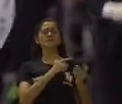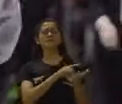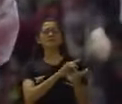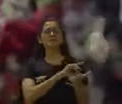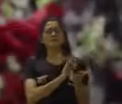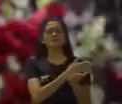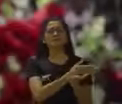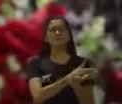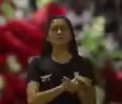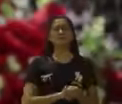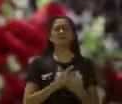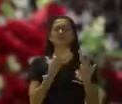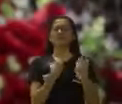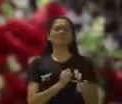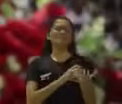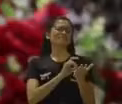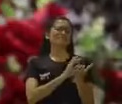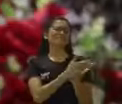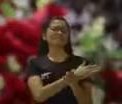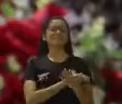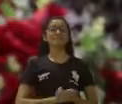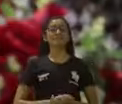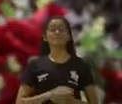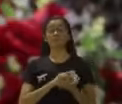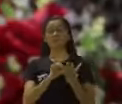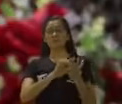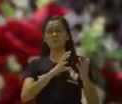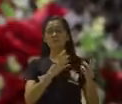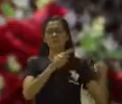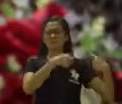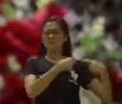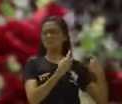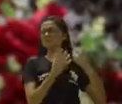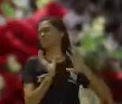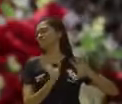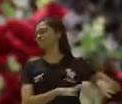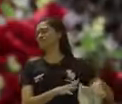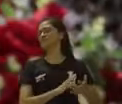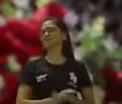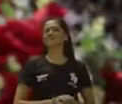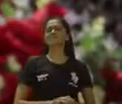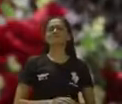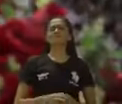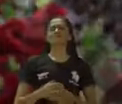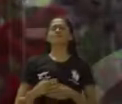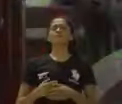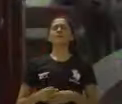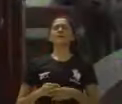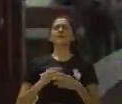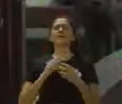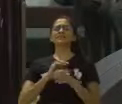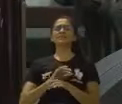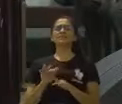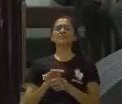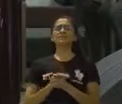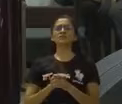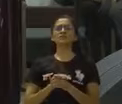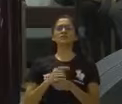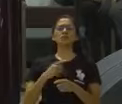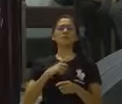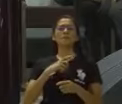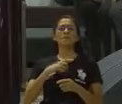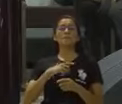tem Cristo, por mais que Satanás deseje entrar na sua vida, você diz: aqui não tem lugar para ti,